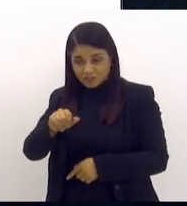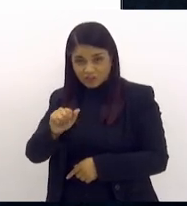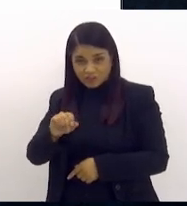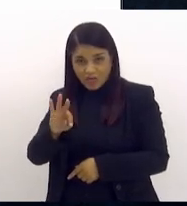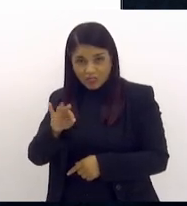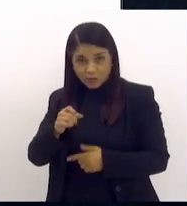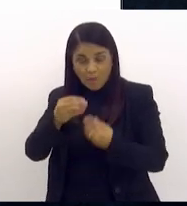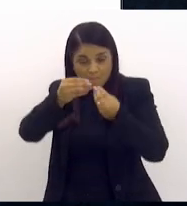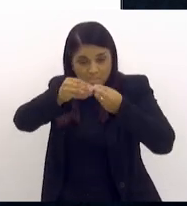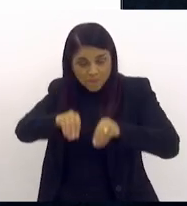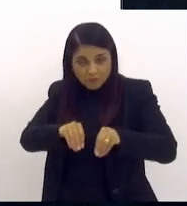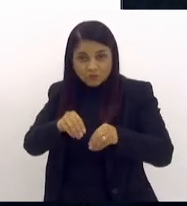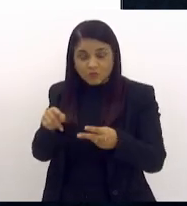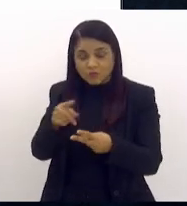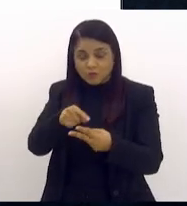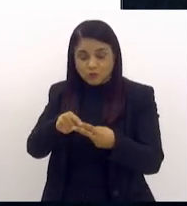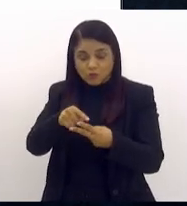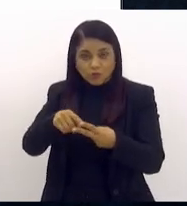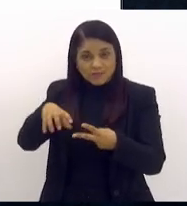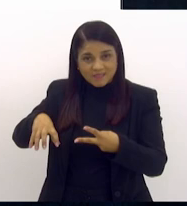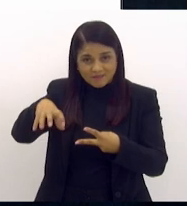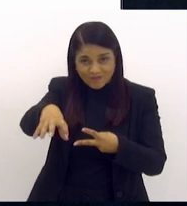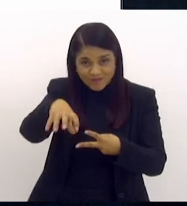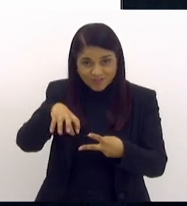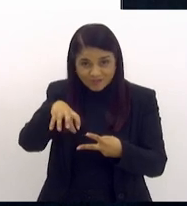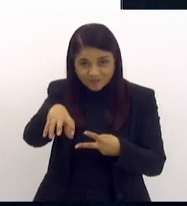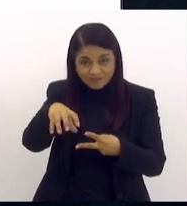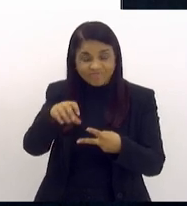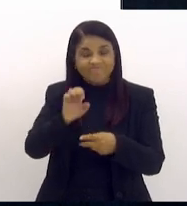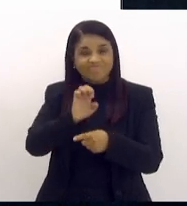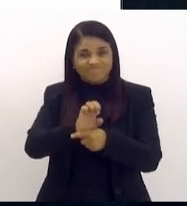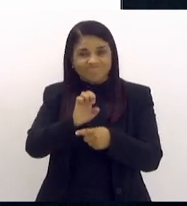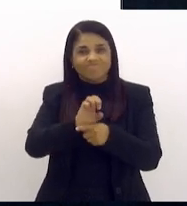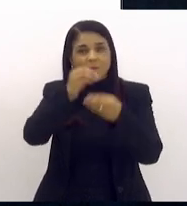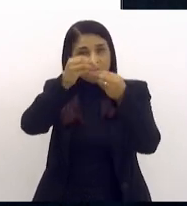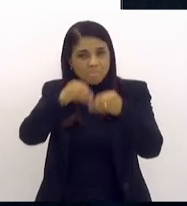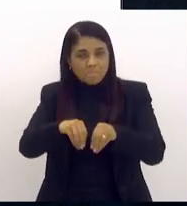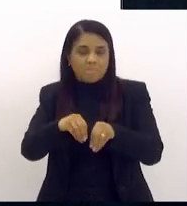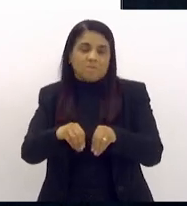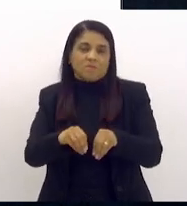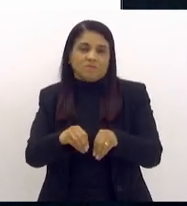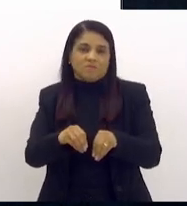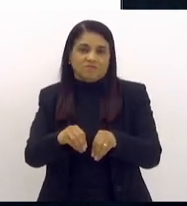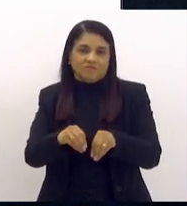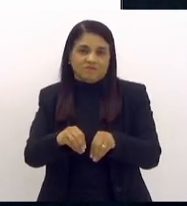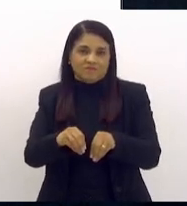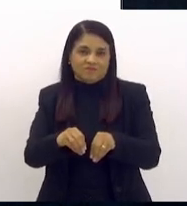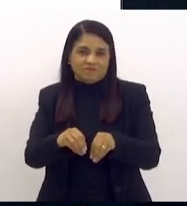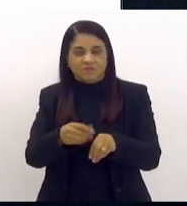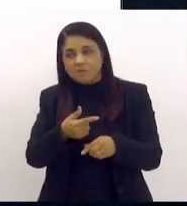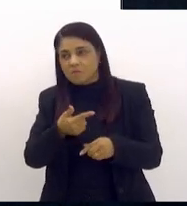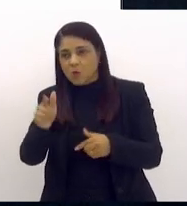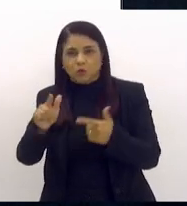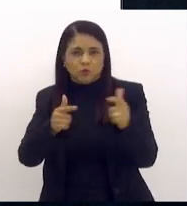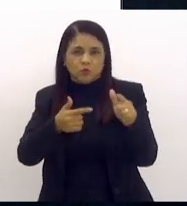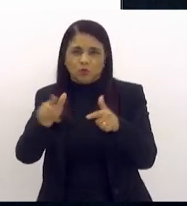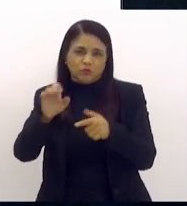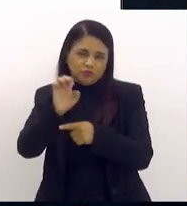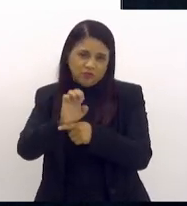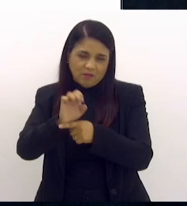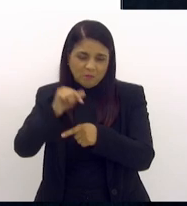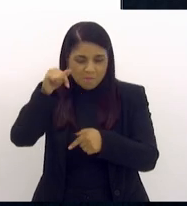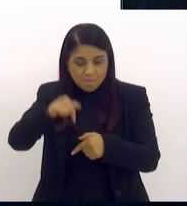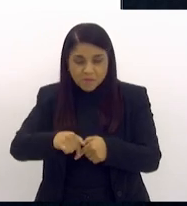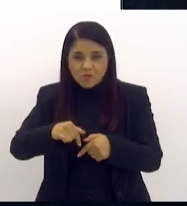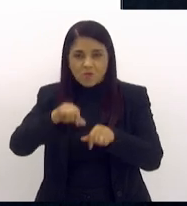esses dois setores o estado do Rio de Janeiro eles ele se prejudica mais é prejudicado mais do que outros estados nacionais e